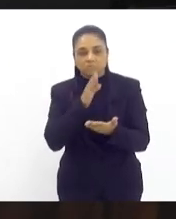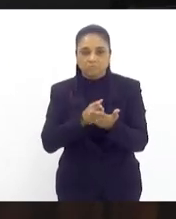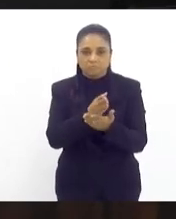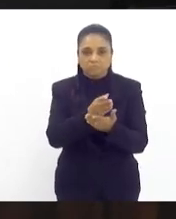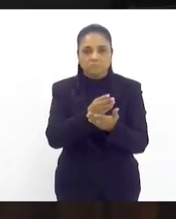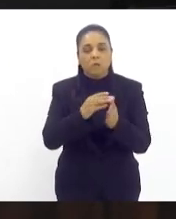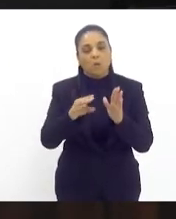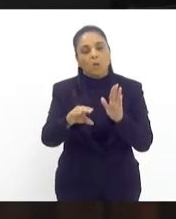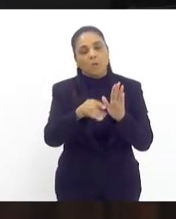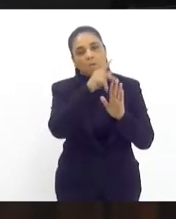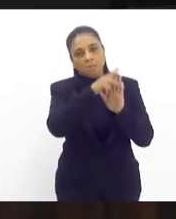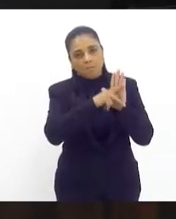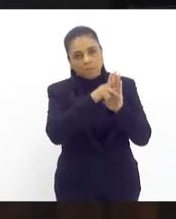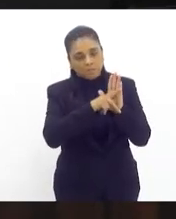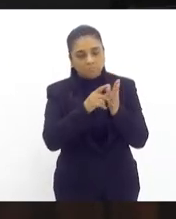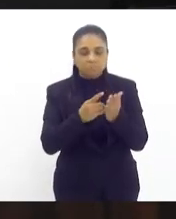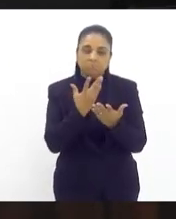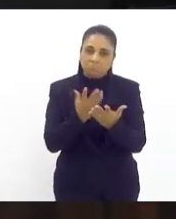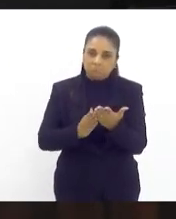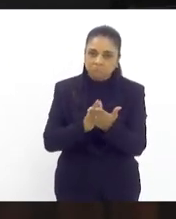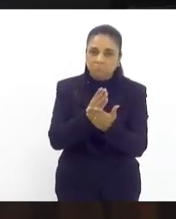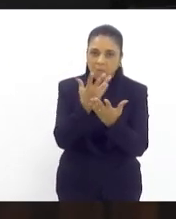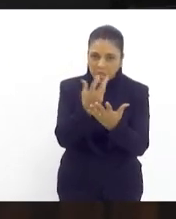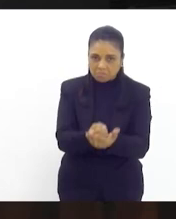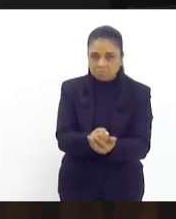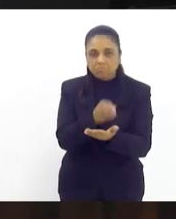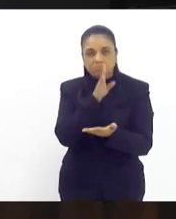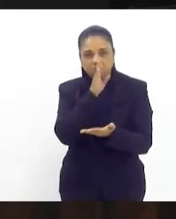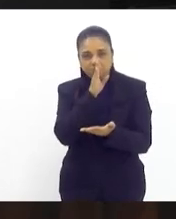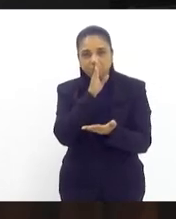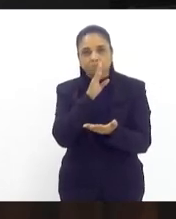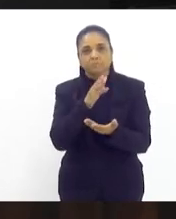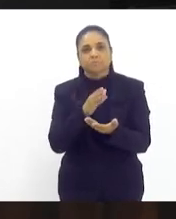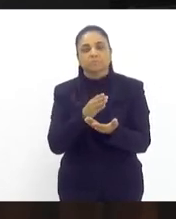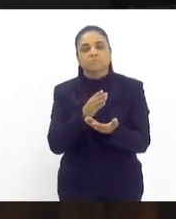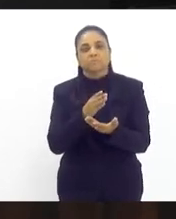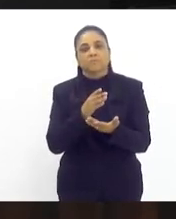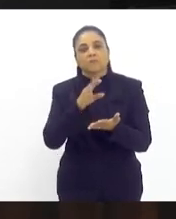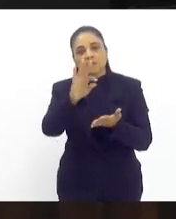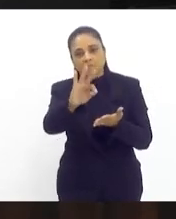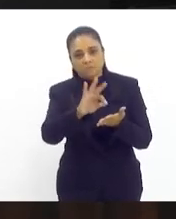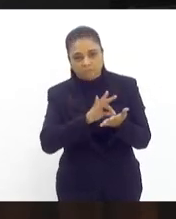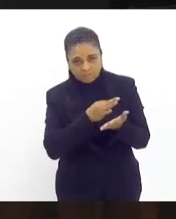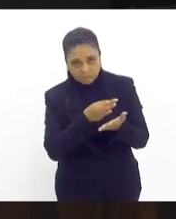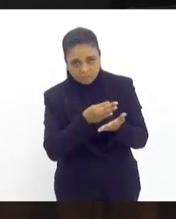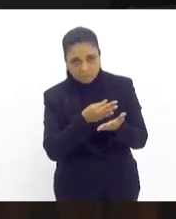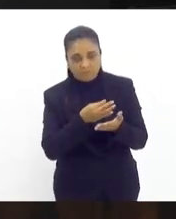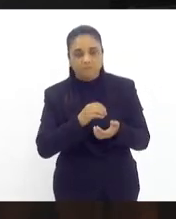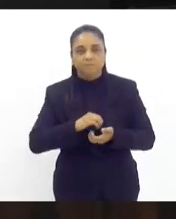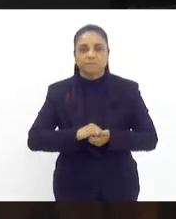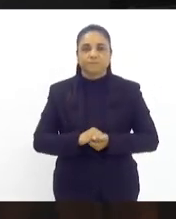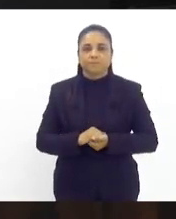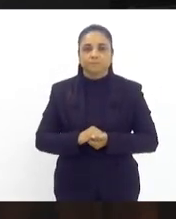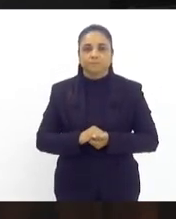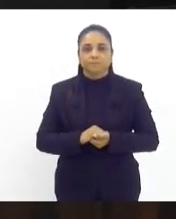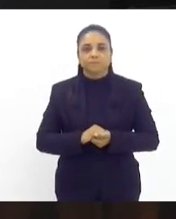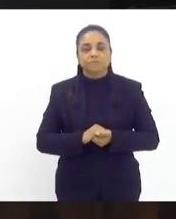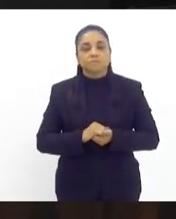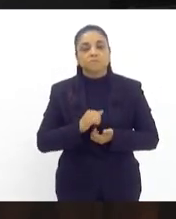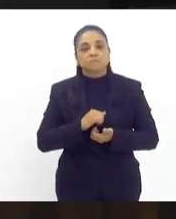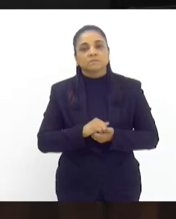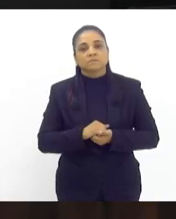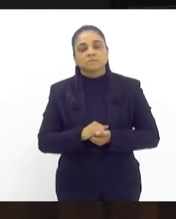acidental senhores que a própria vida como estão aprovado vai autógrafo a redação